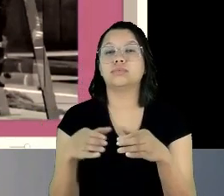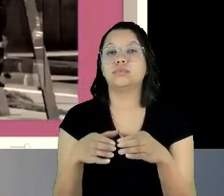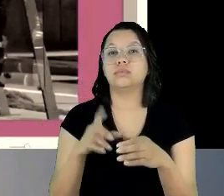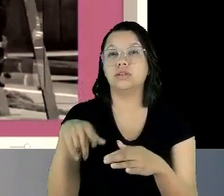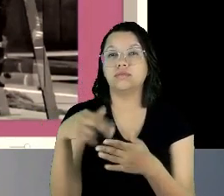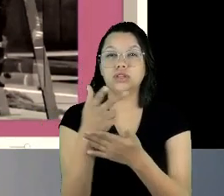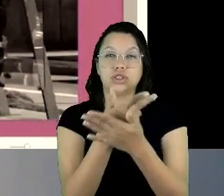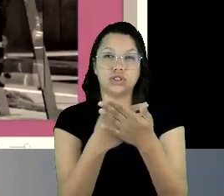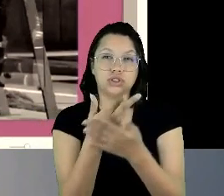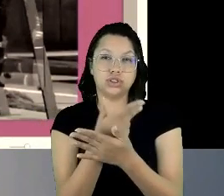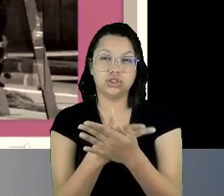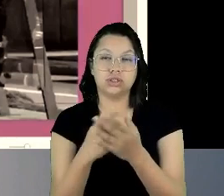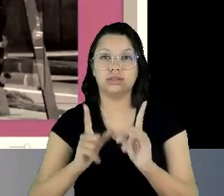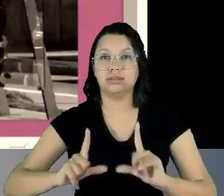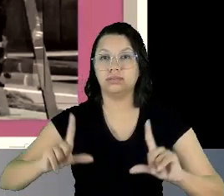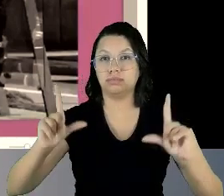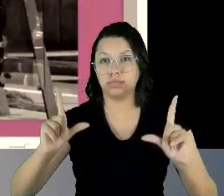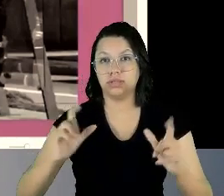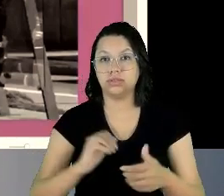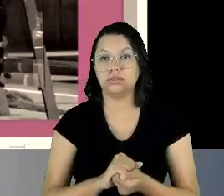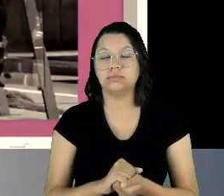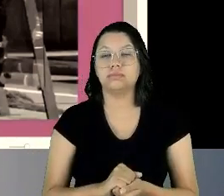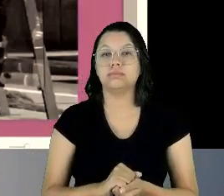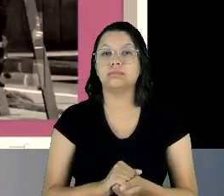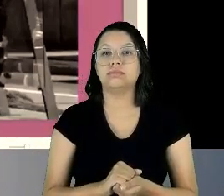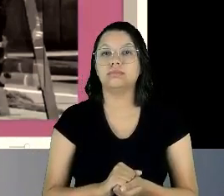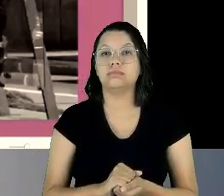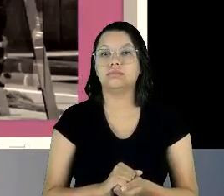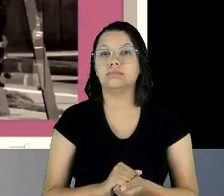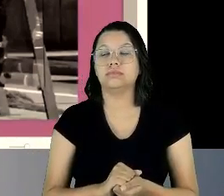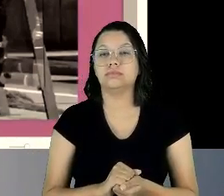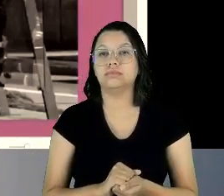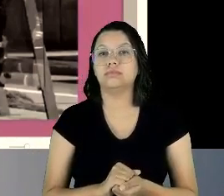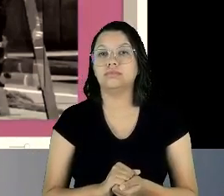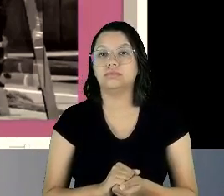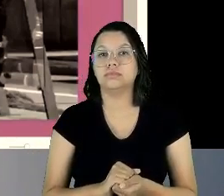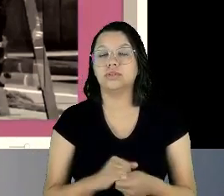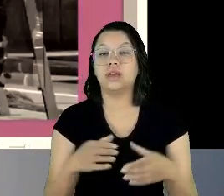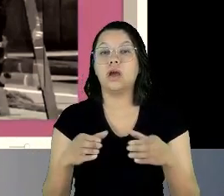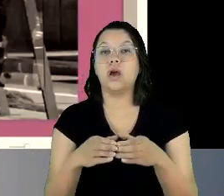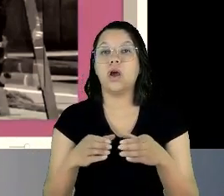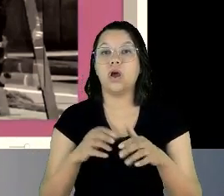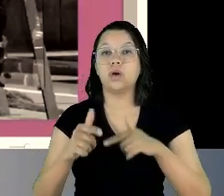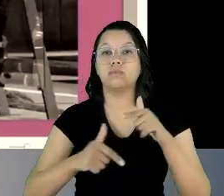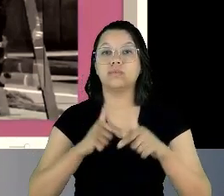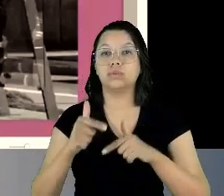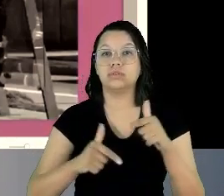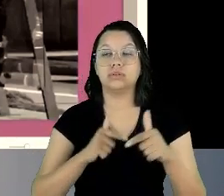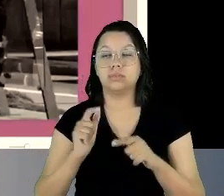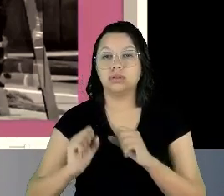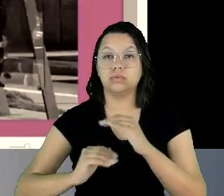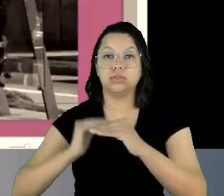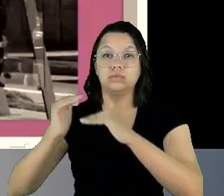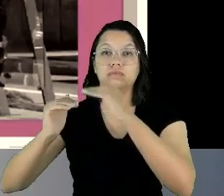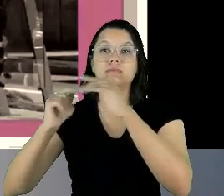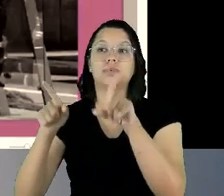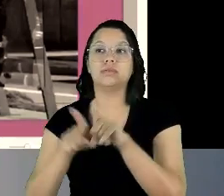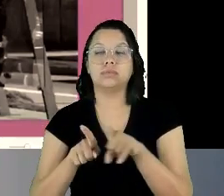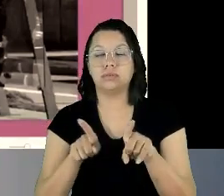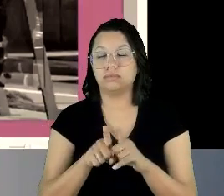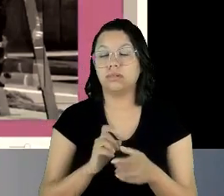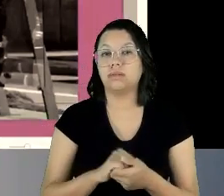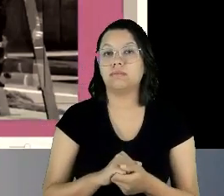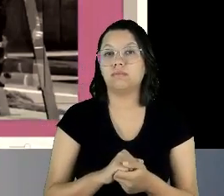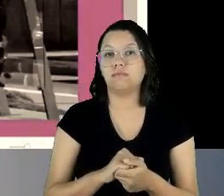foi a designer da página, a Capim Design, que é um grupo que trabalha com desenvolvimento